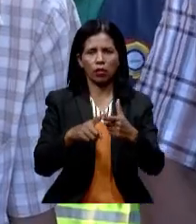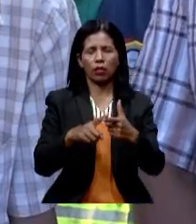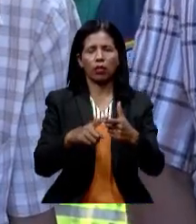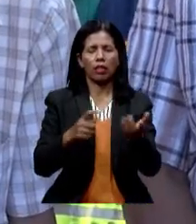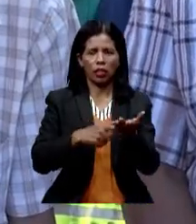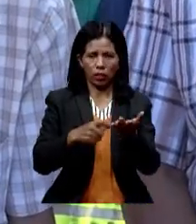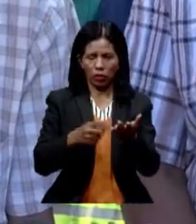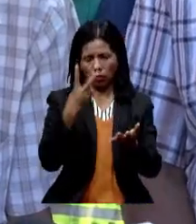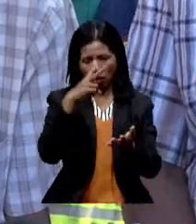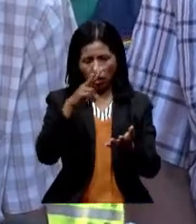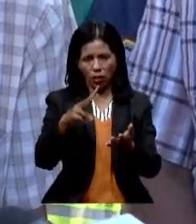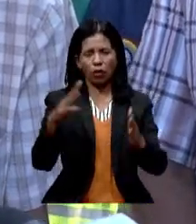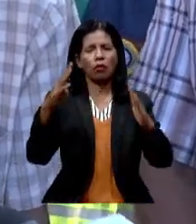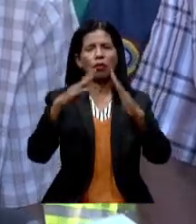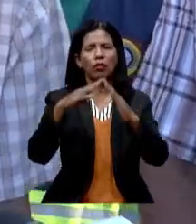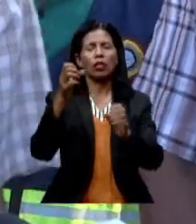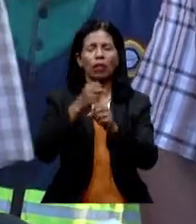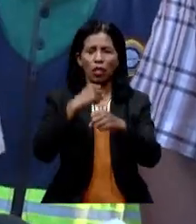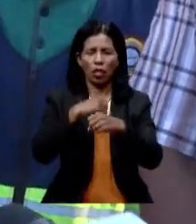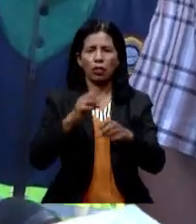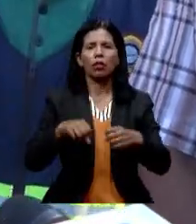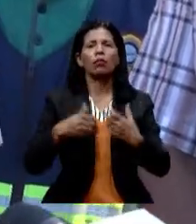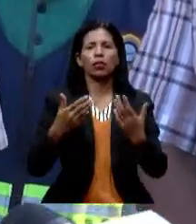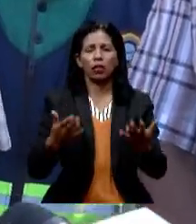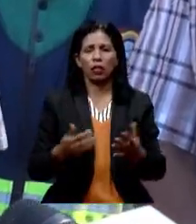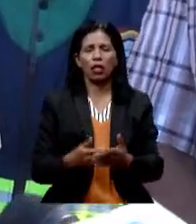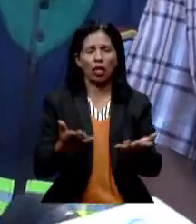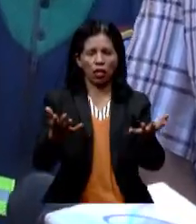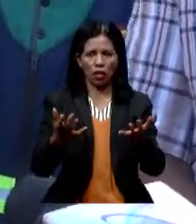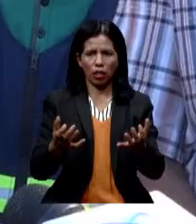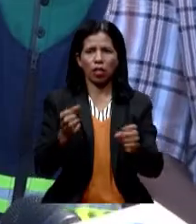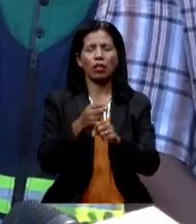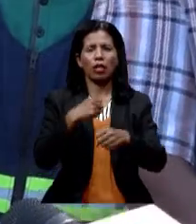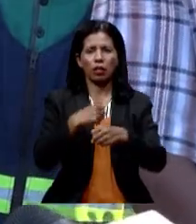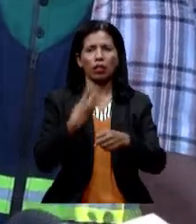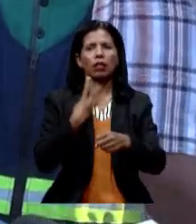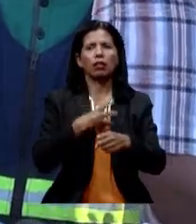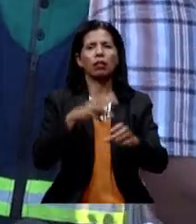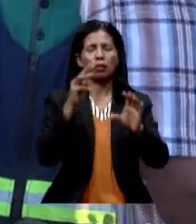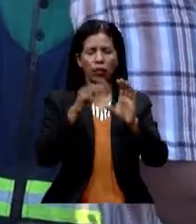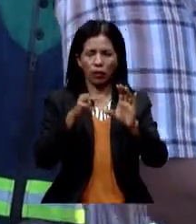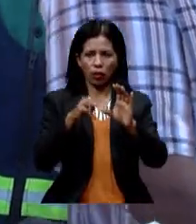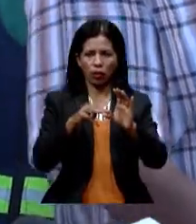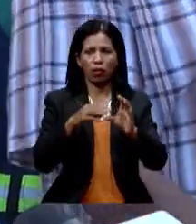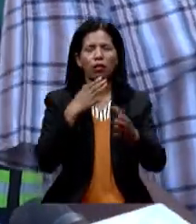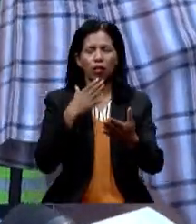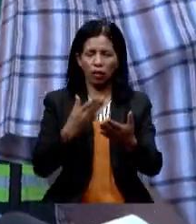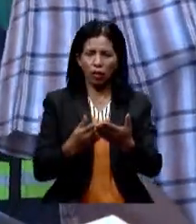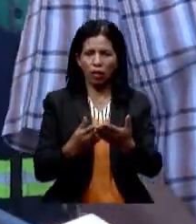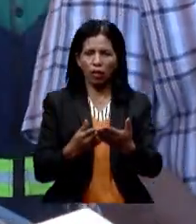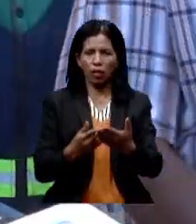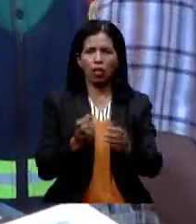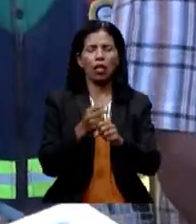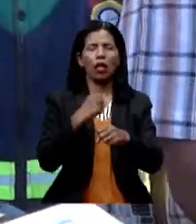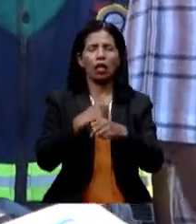haré, uma na beca, tu halo nene, hanusa. A cara que halo uma na beca, meter de um mercado na beca moderno e tuanga, gahalo